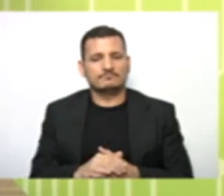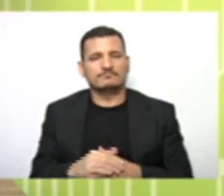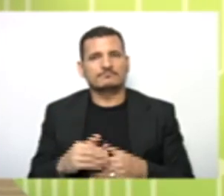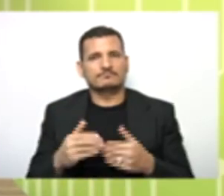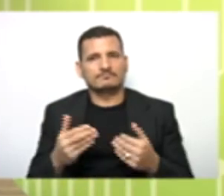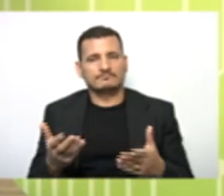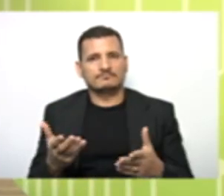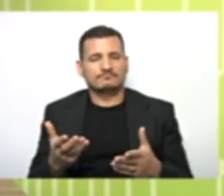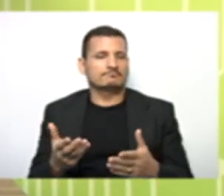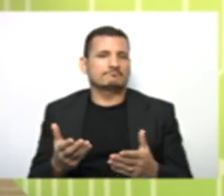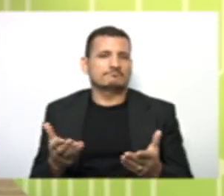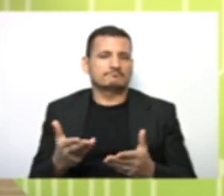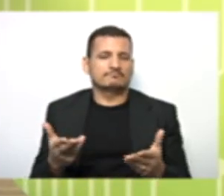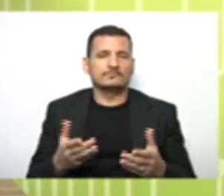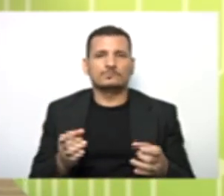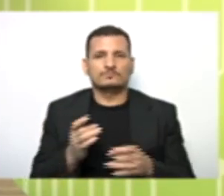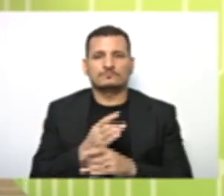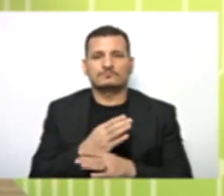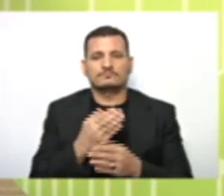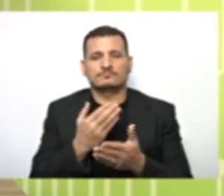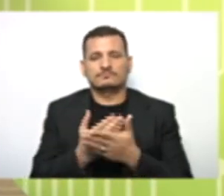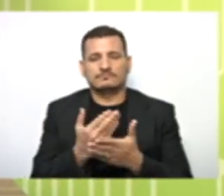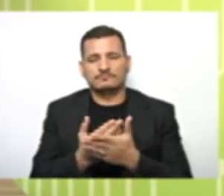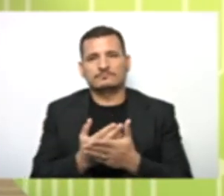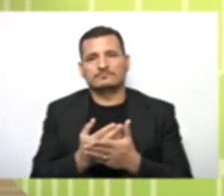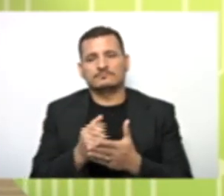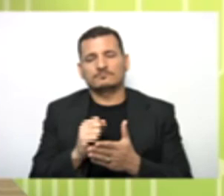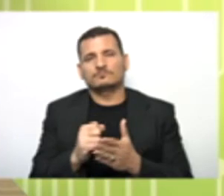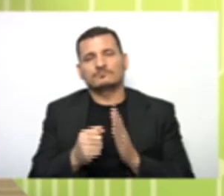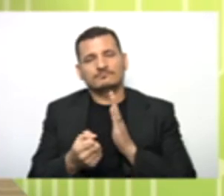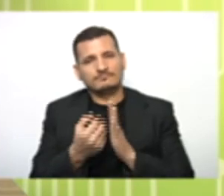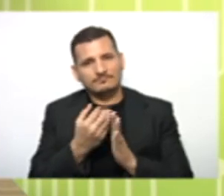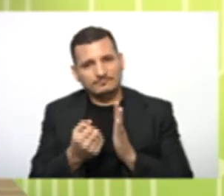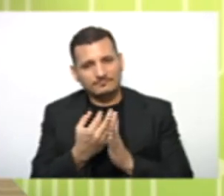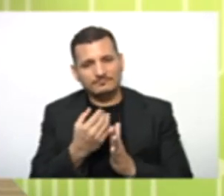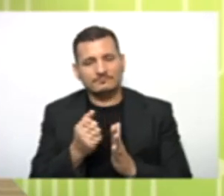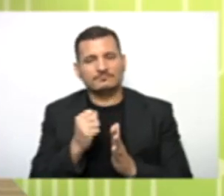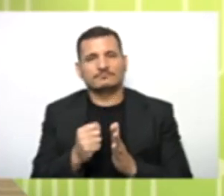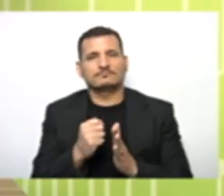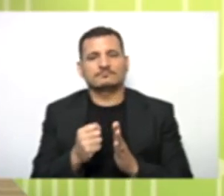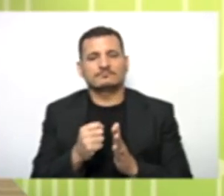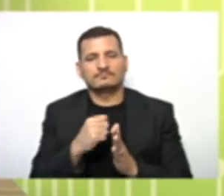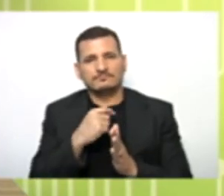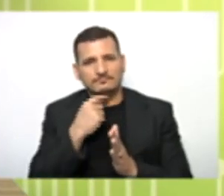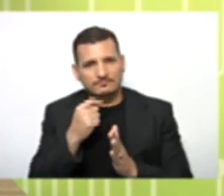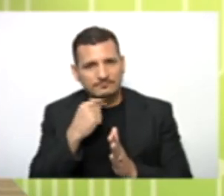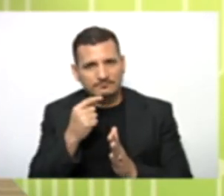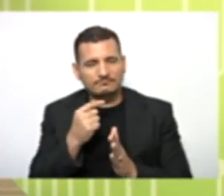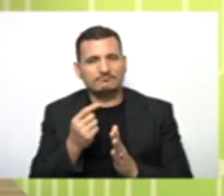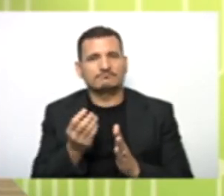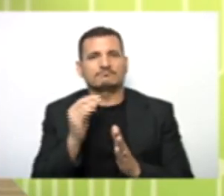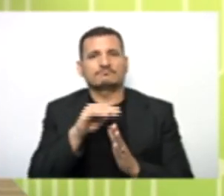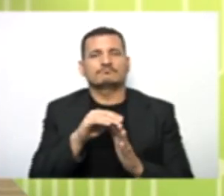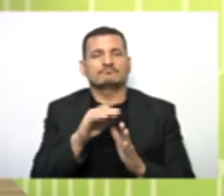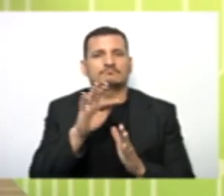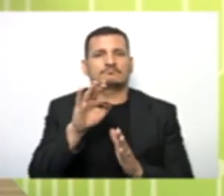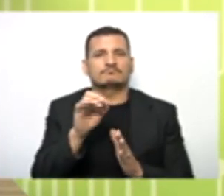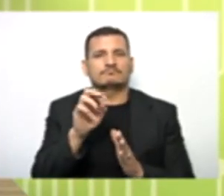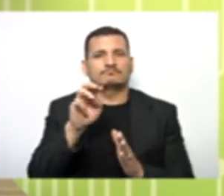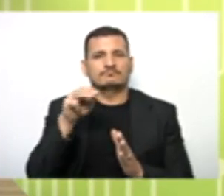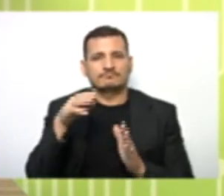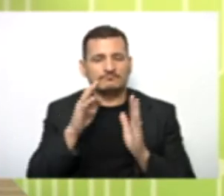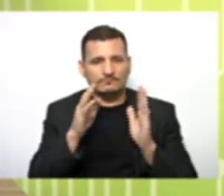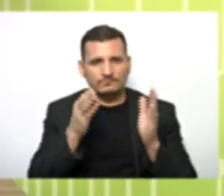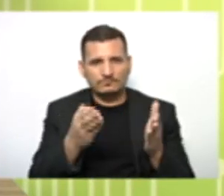pessoal, encerramos a aula de hoje. Mandem notícias para a gente, podem postar as mensagens lá no fórum, podem